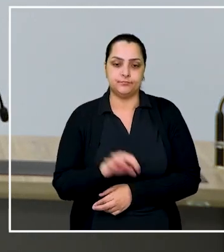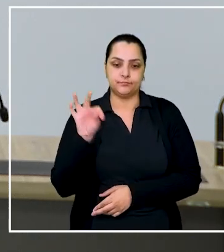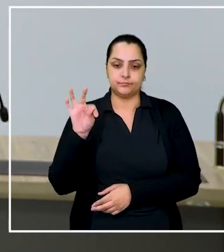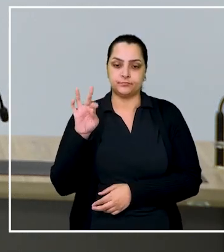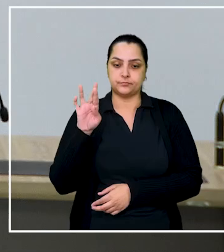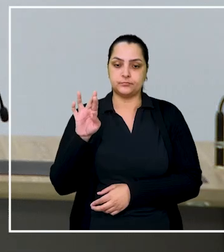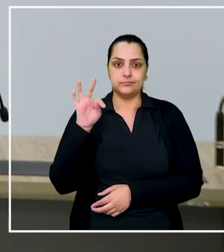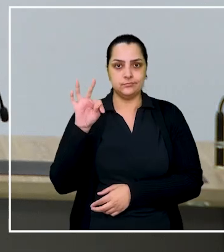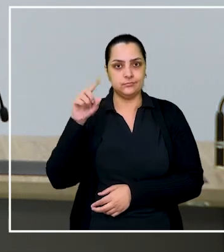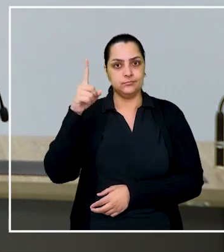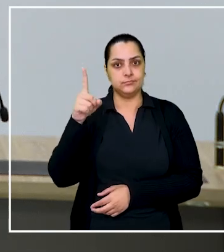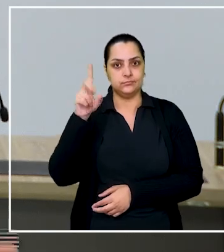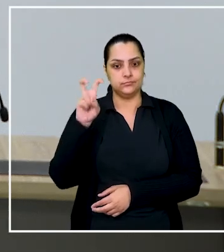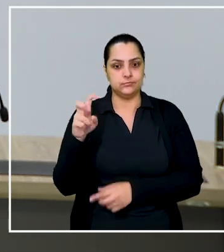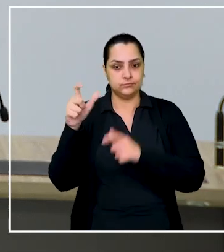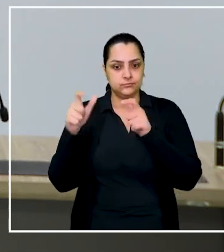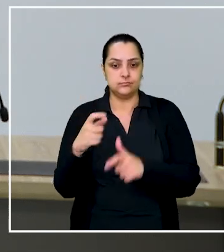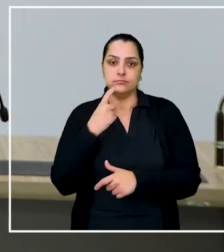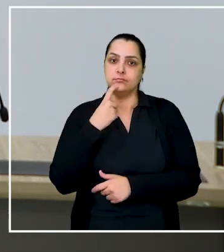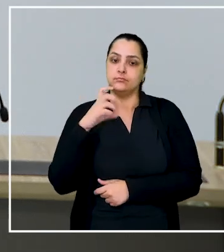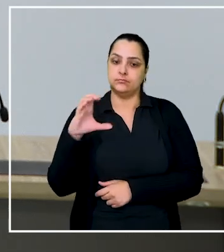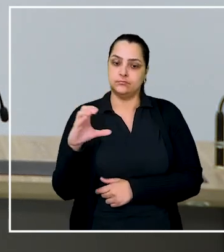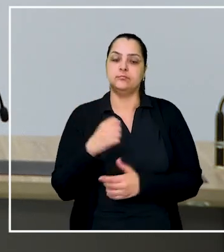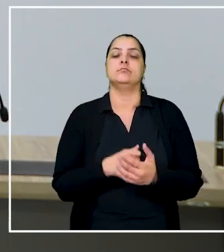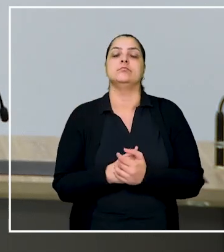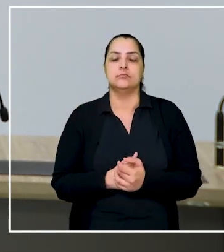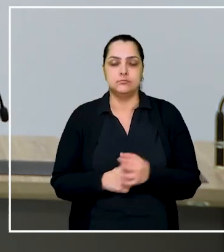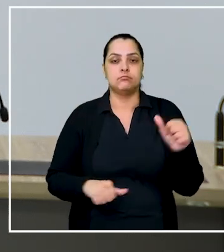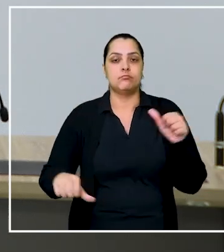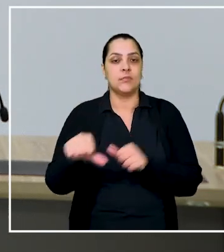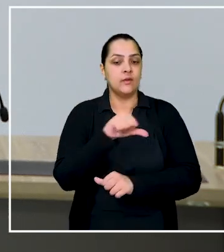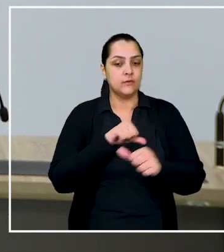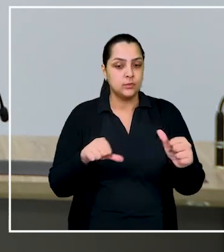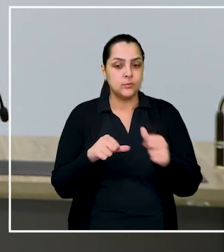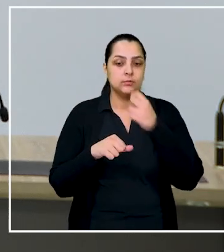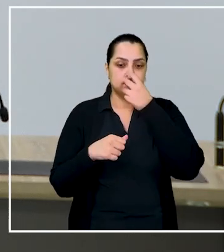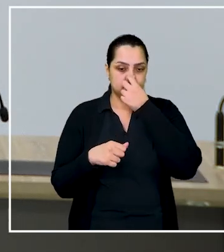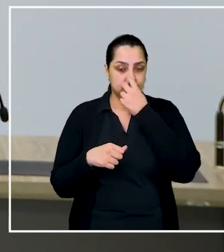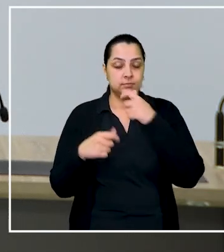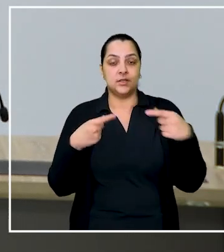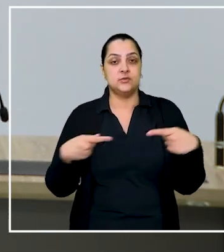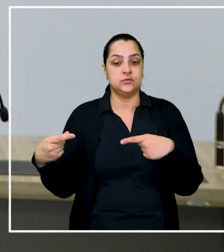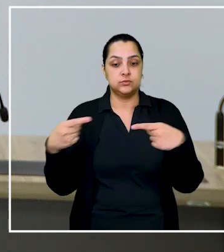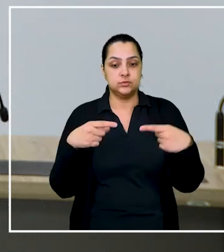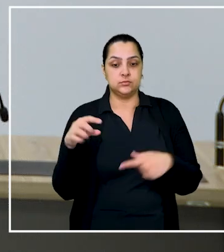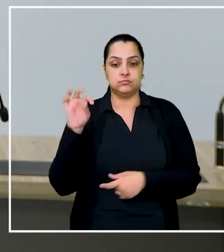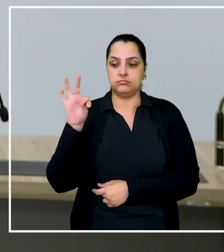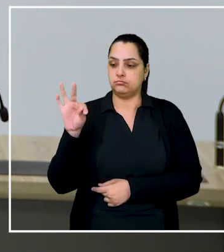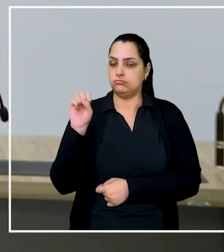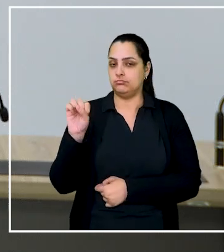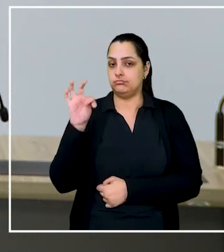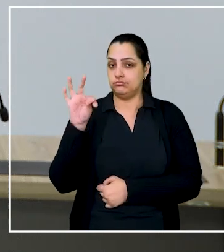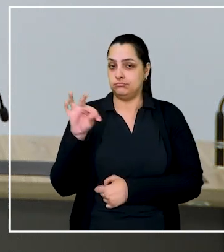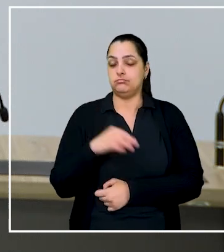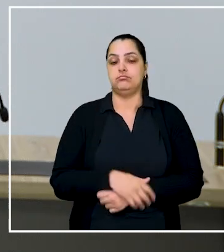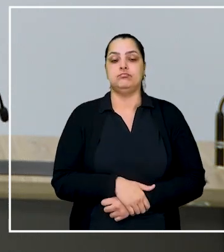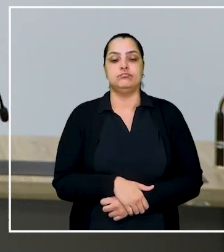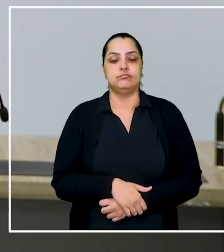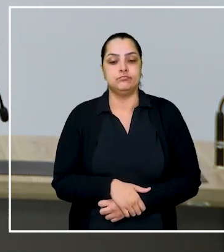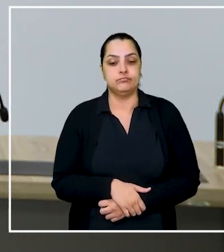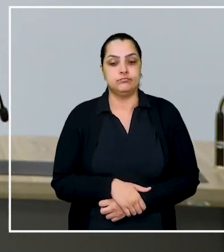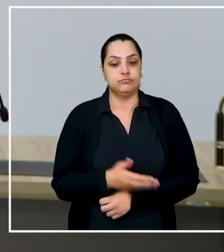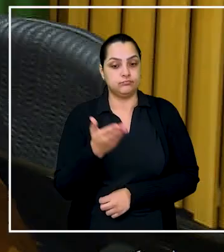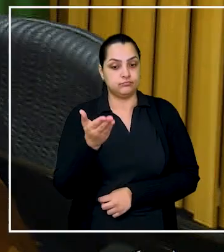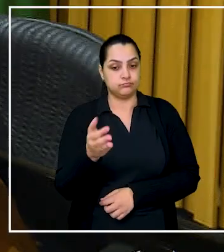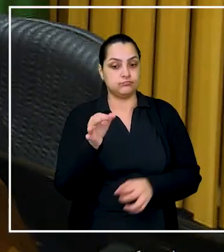O Tribunal Regional do Trabalho da 15ª Região em Campinas reformou a sentença e a discussão chegou ao Tribunal Superior